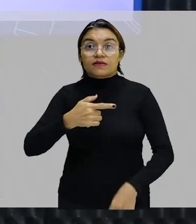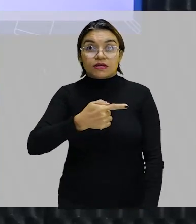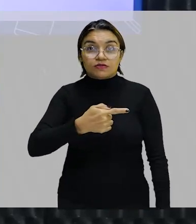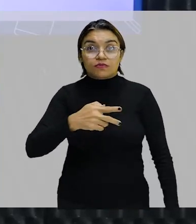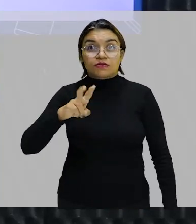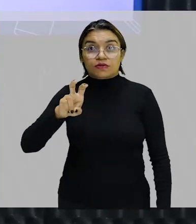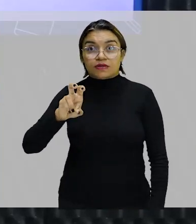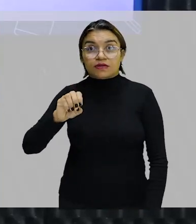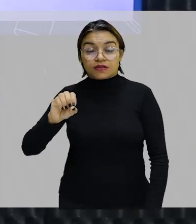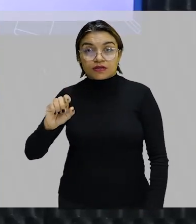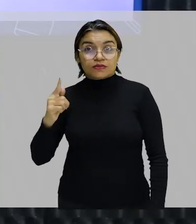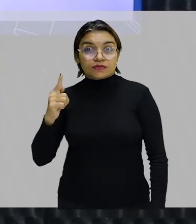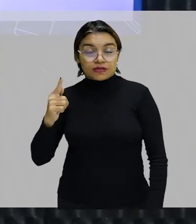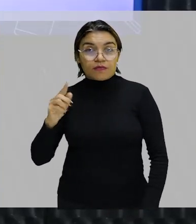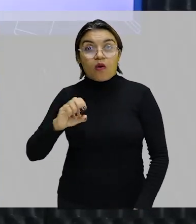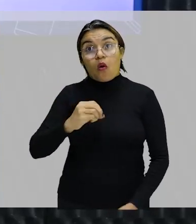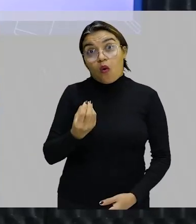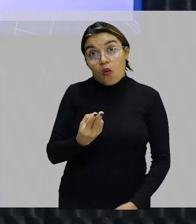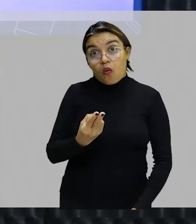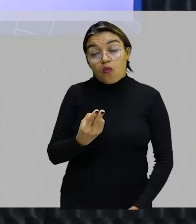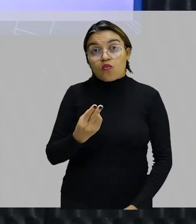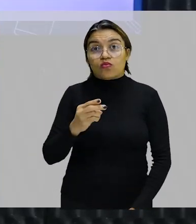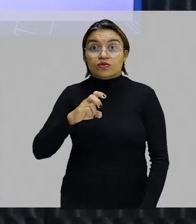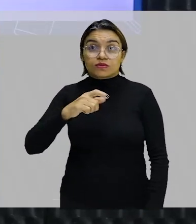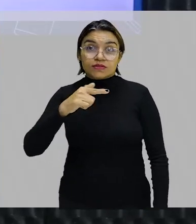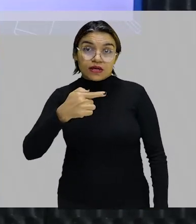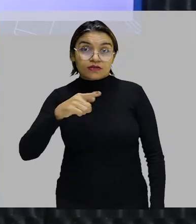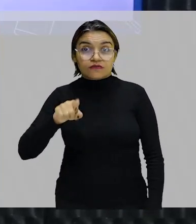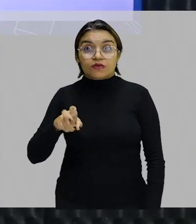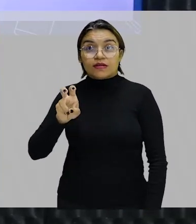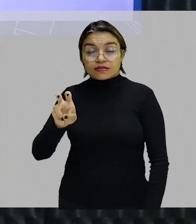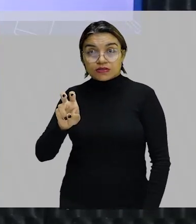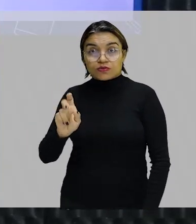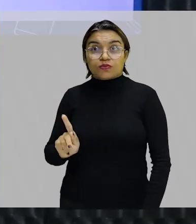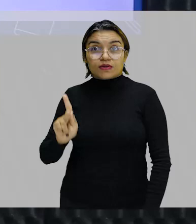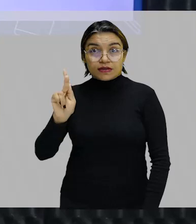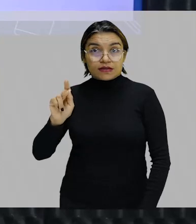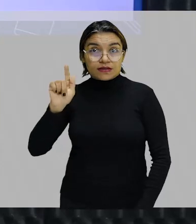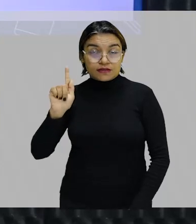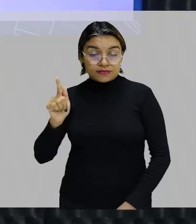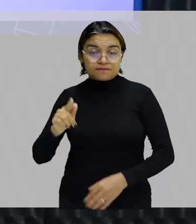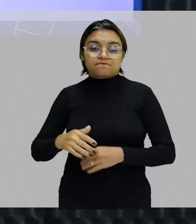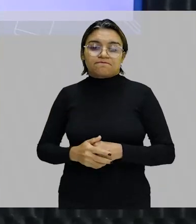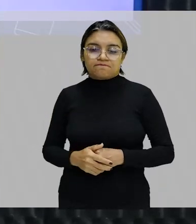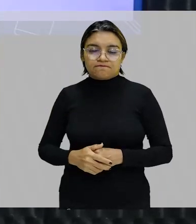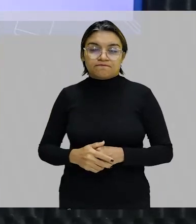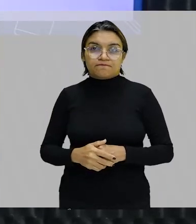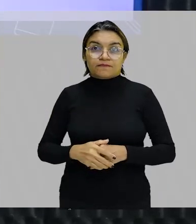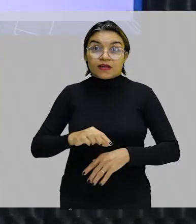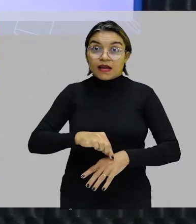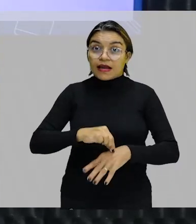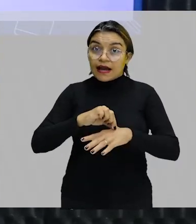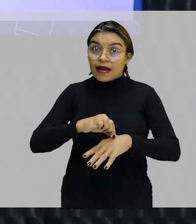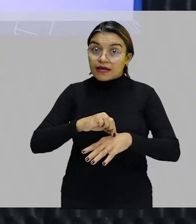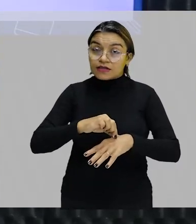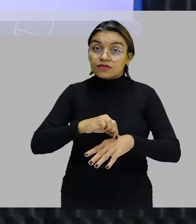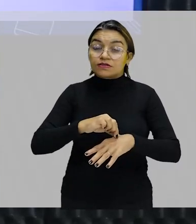então 7,5 quilos de carne limpa. Se formos comprar carne com